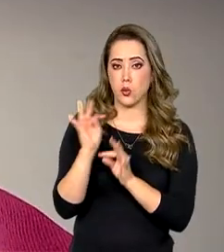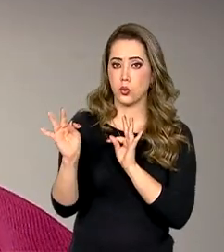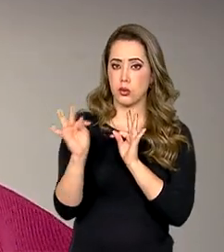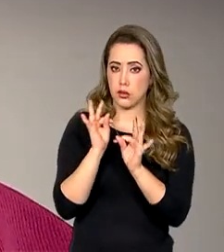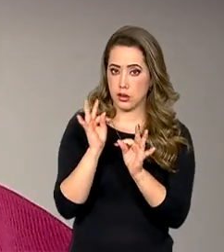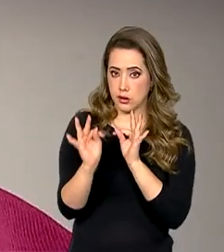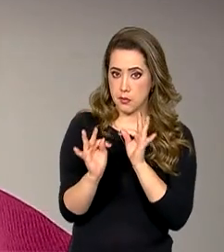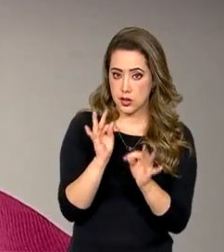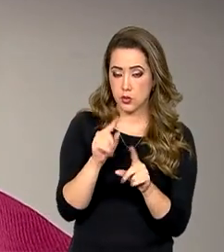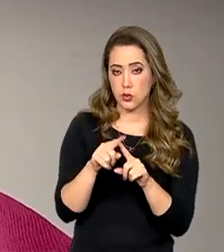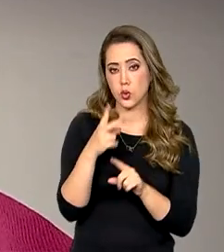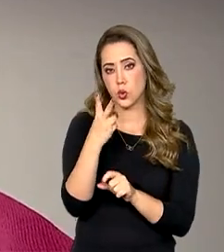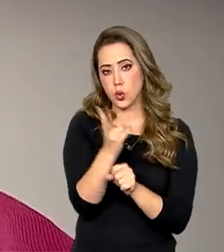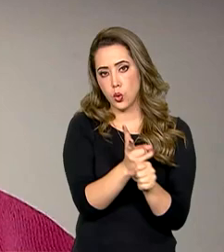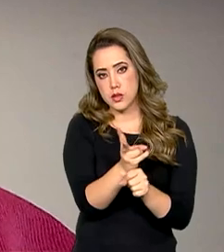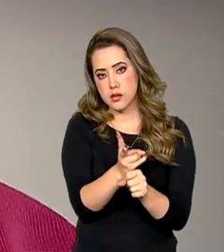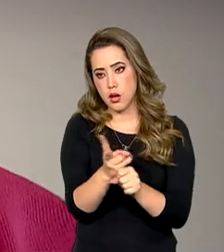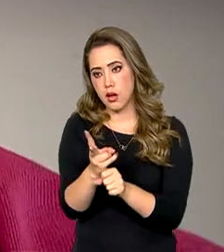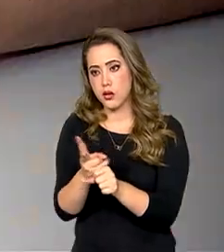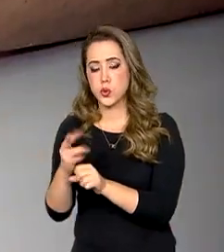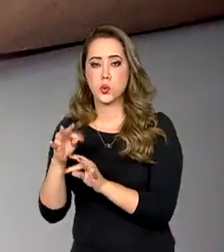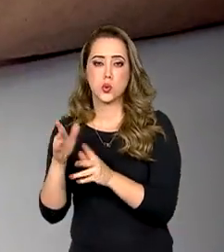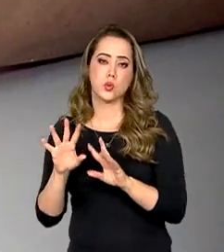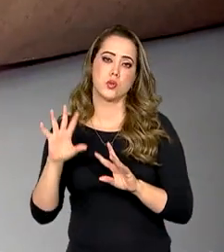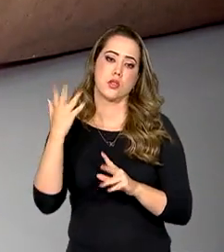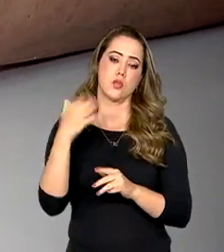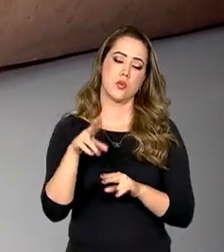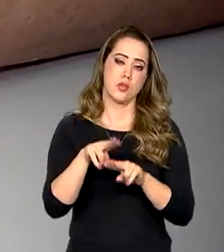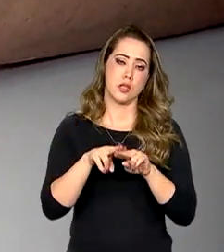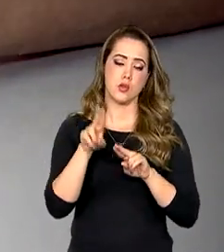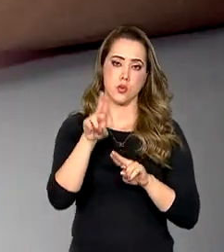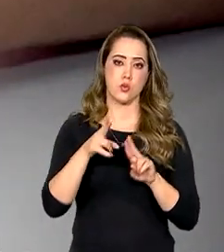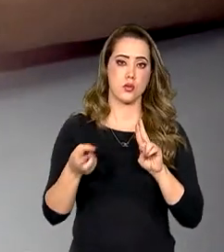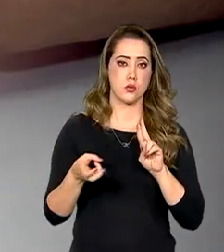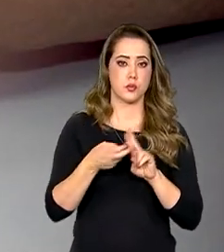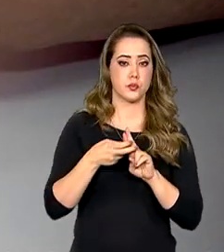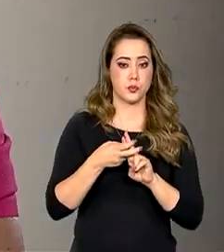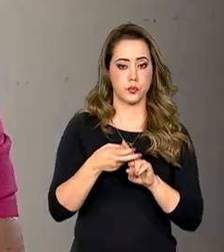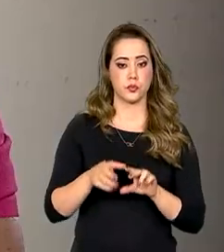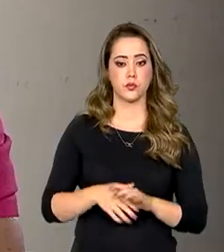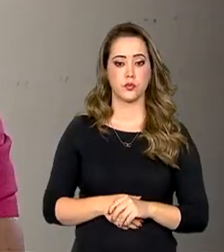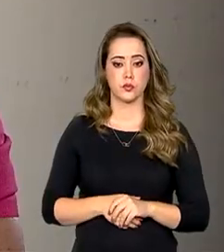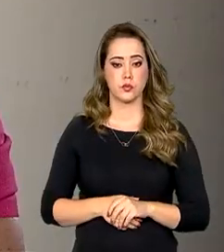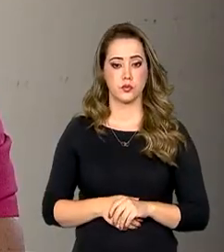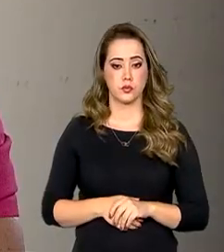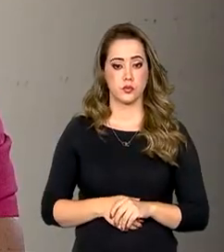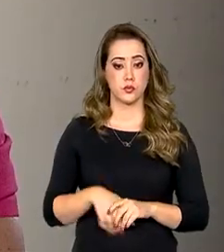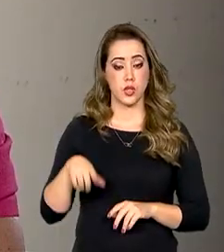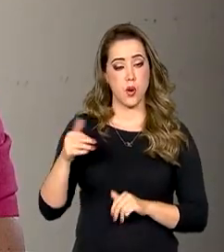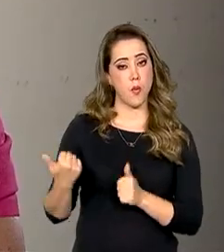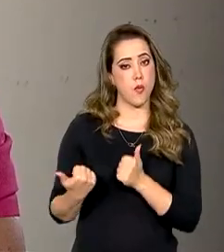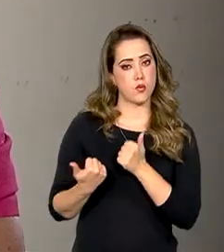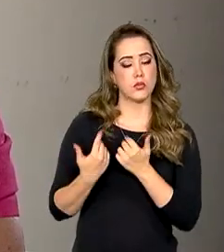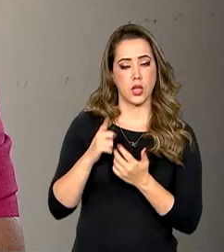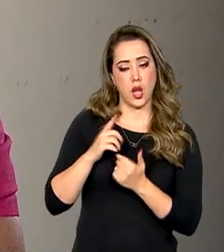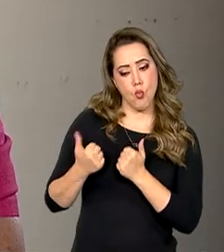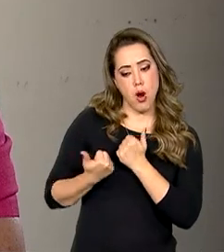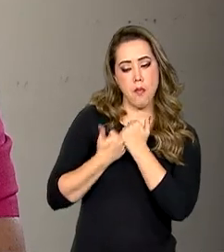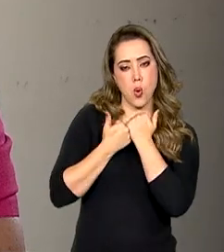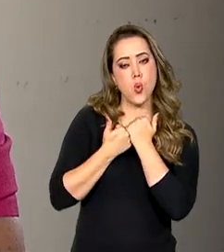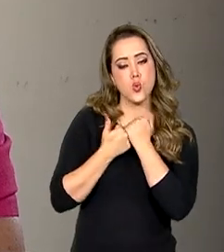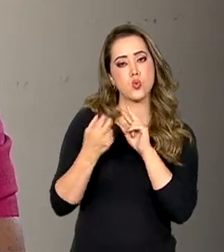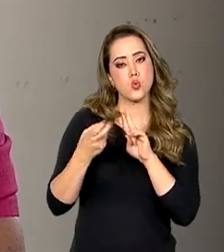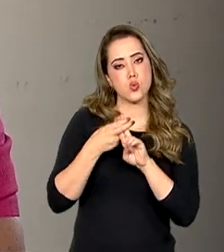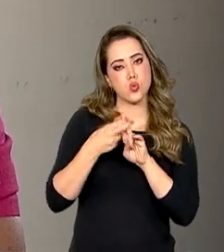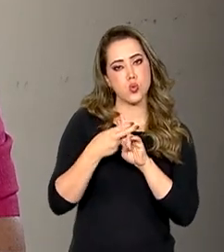nesses 2 anos, tudo tem sido feito pelo Sistema Único de Saúde. Eu sou amparada pelo SUS. Eu estou